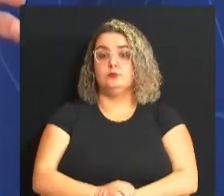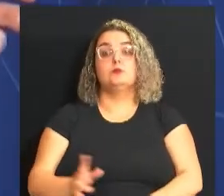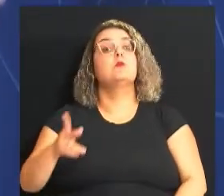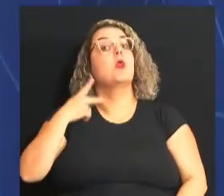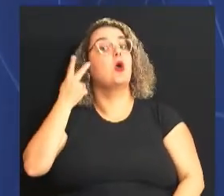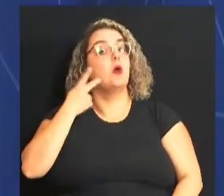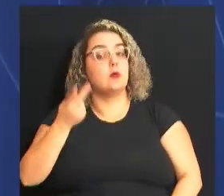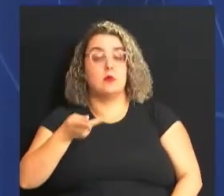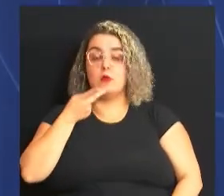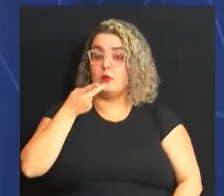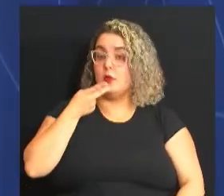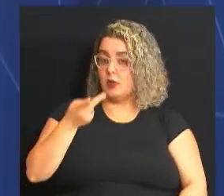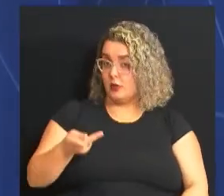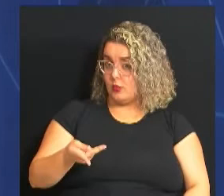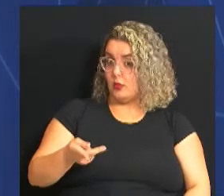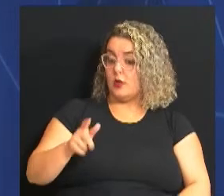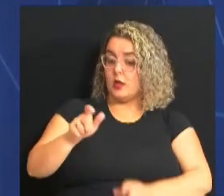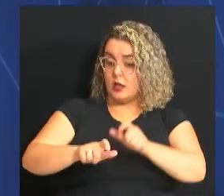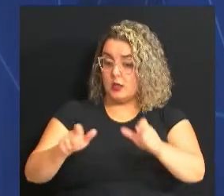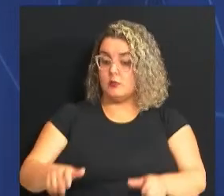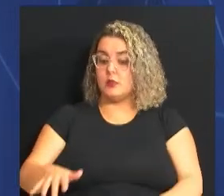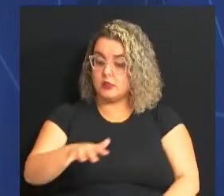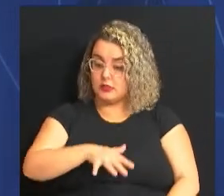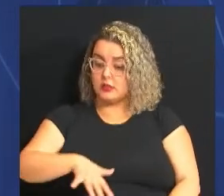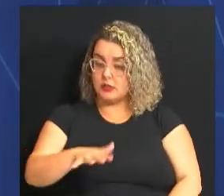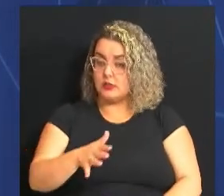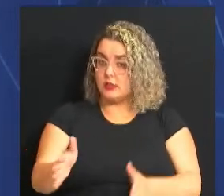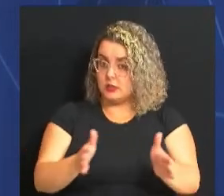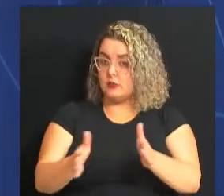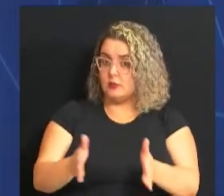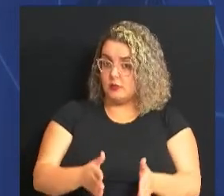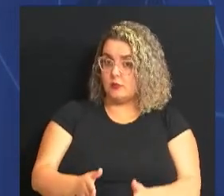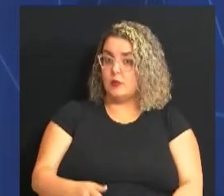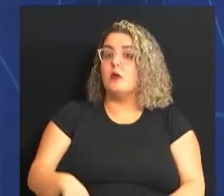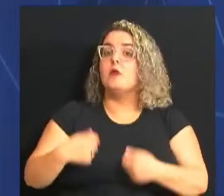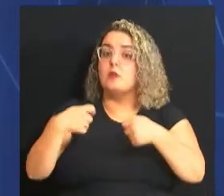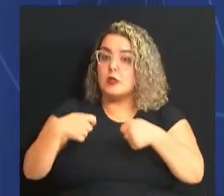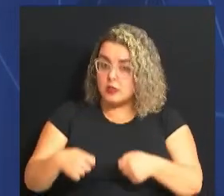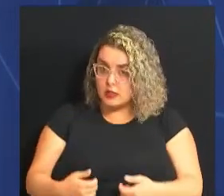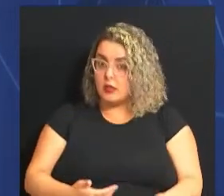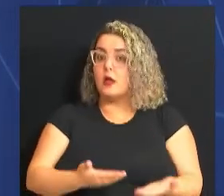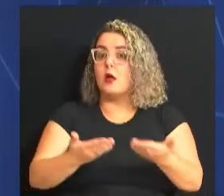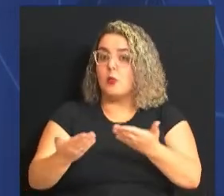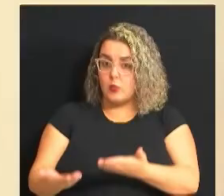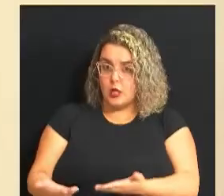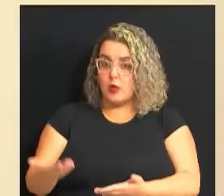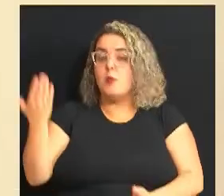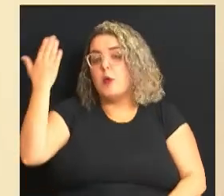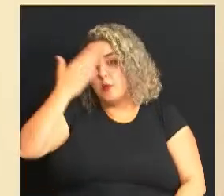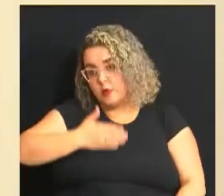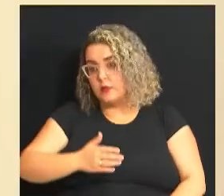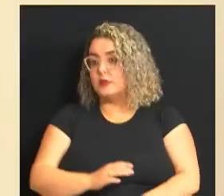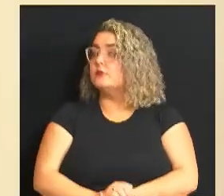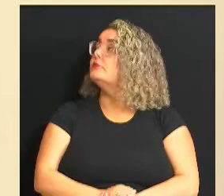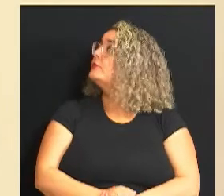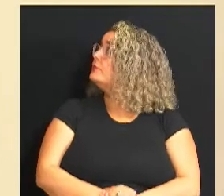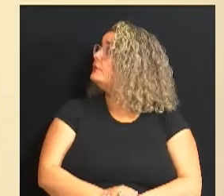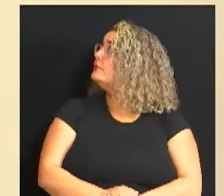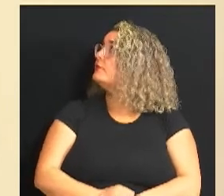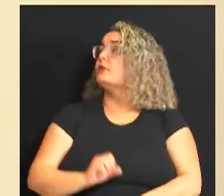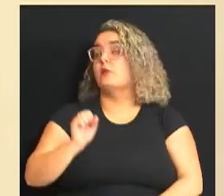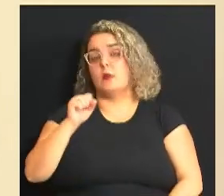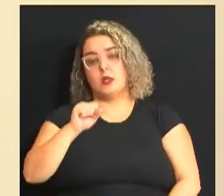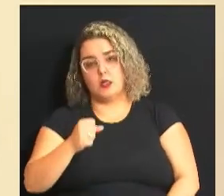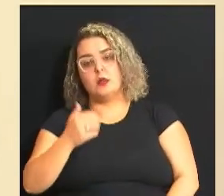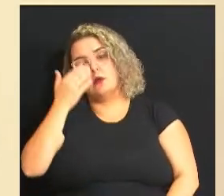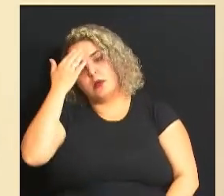ainda reforça que as pessoas nesta situação vão precisar apresentar uma comprovação. Sim, eu creio que